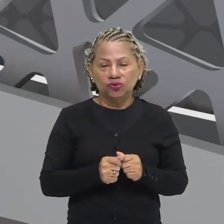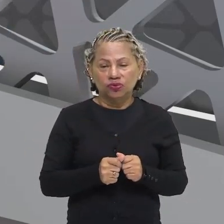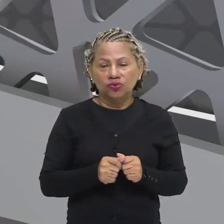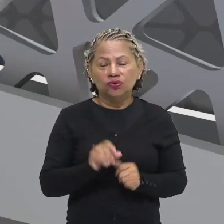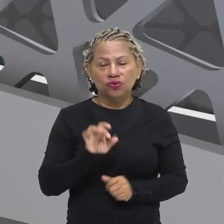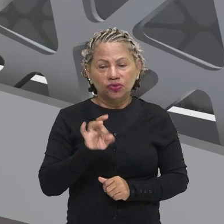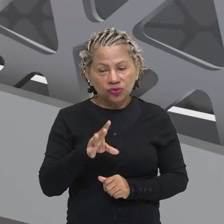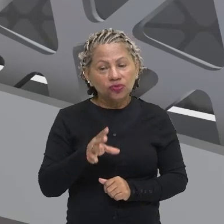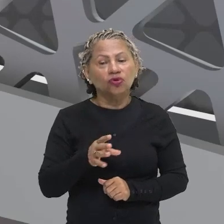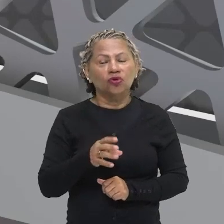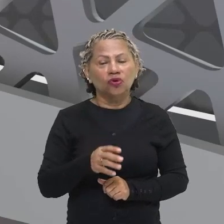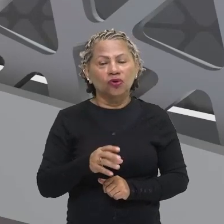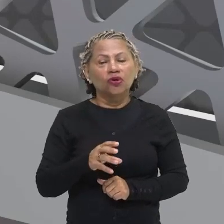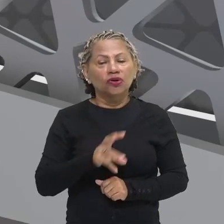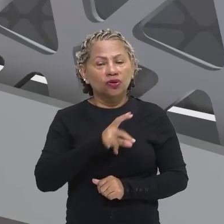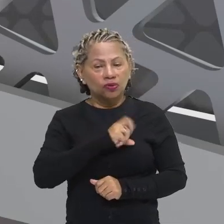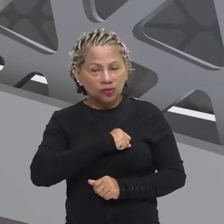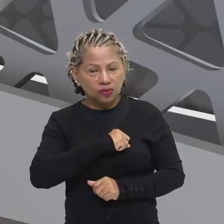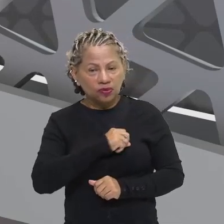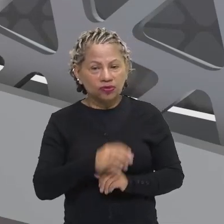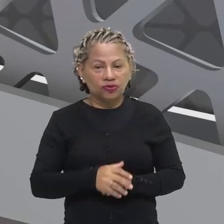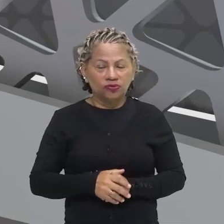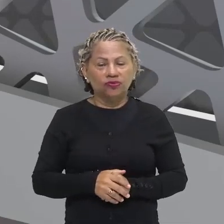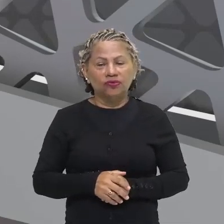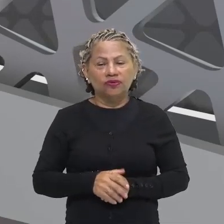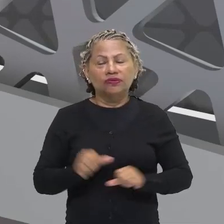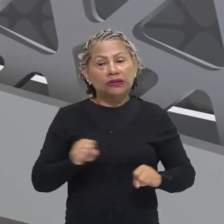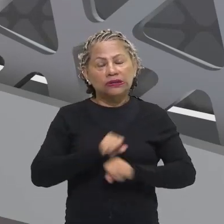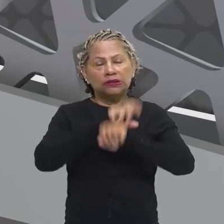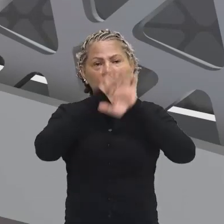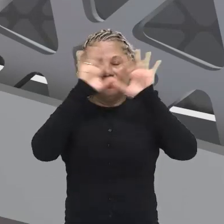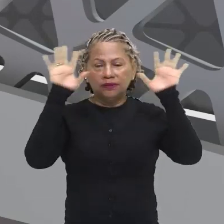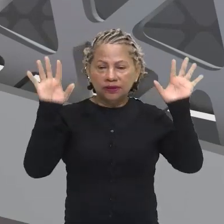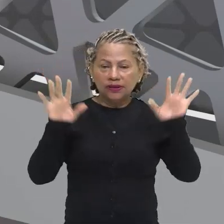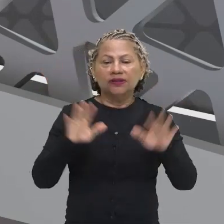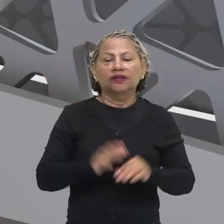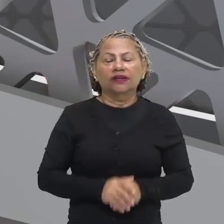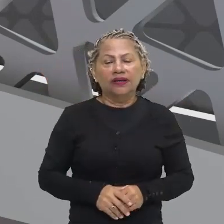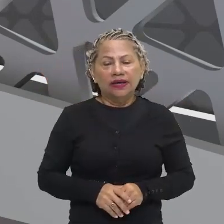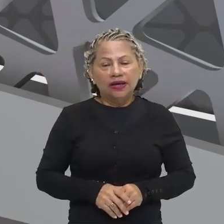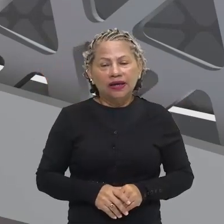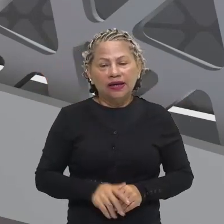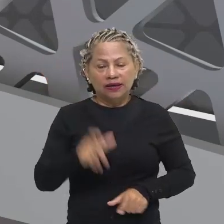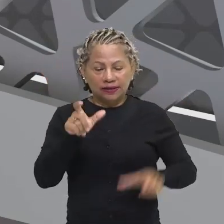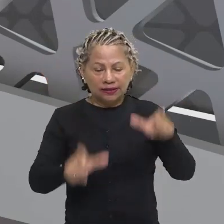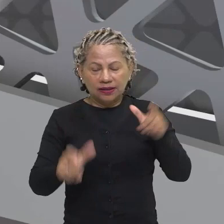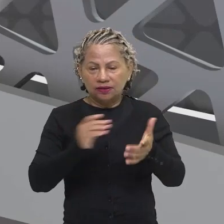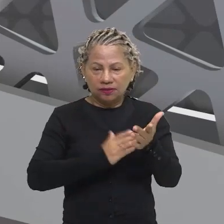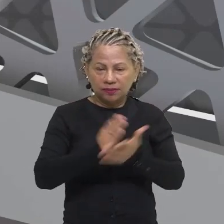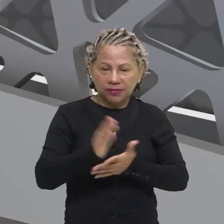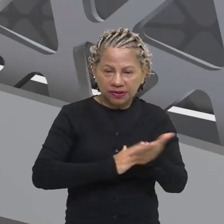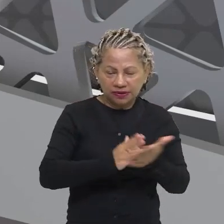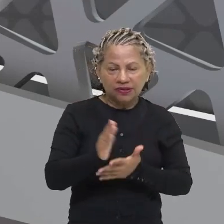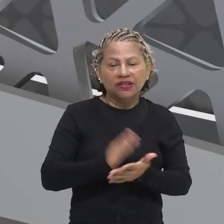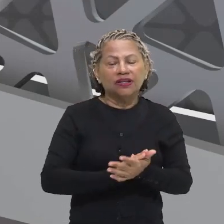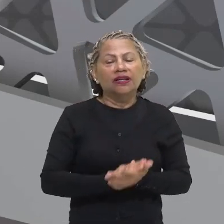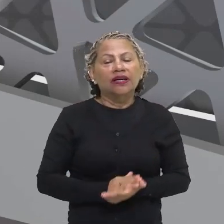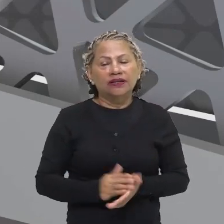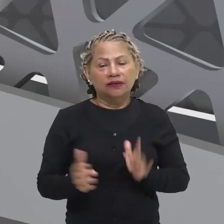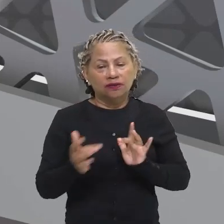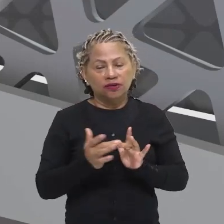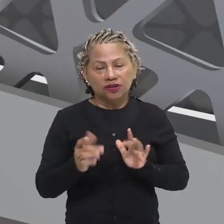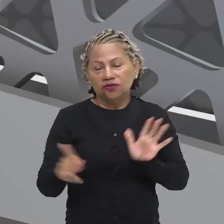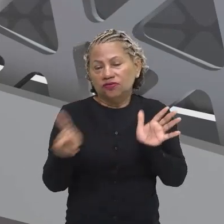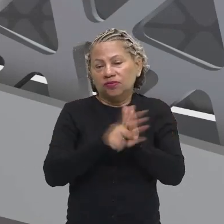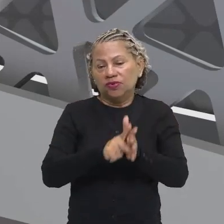desses interesses. Tá ficando assim bem assustador, às vezes, a gente até conversar perto do nosso telefone, né?